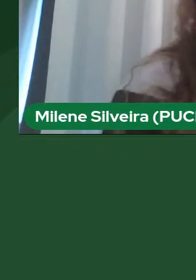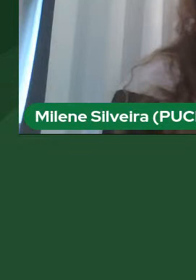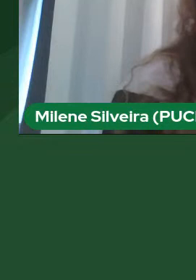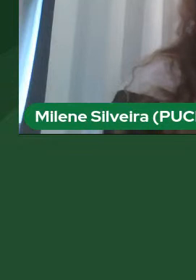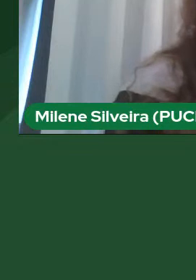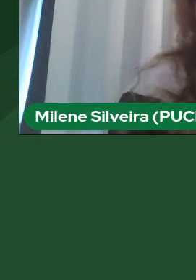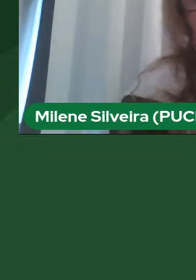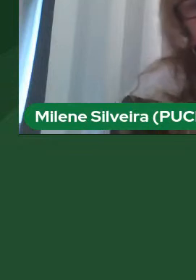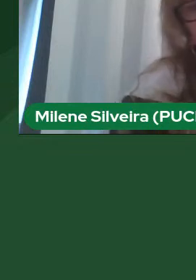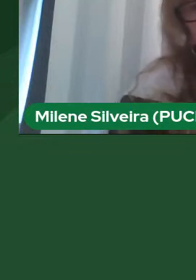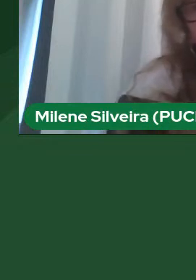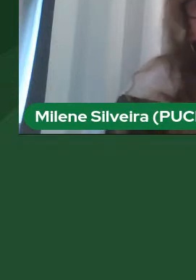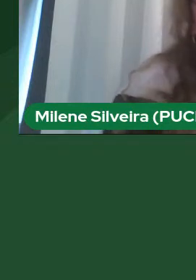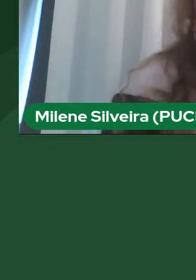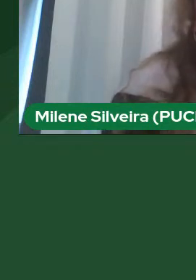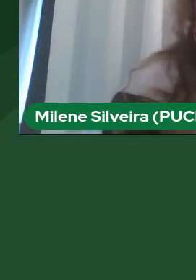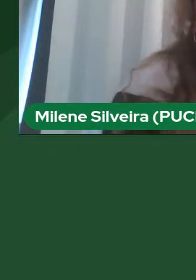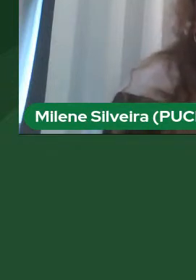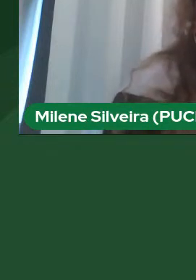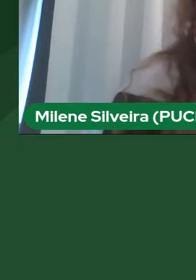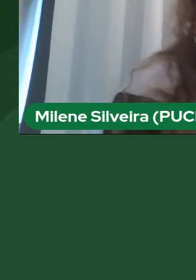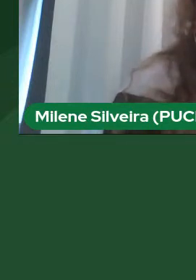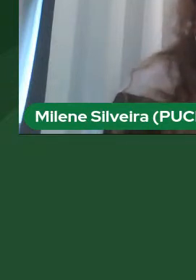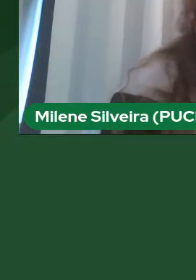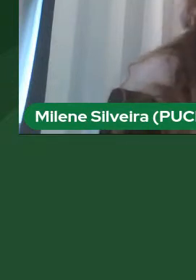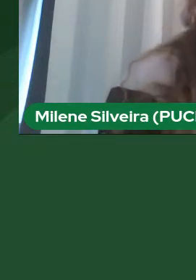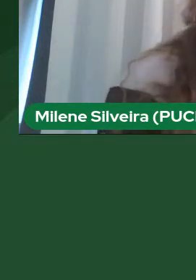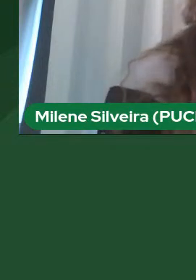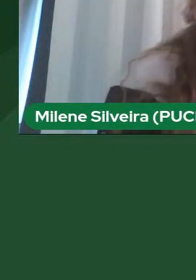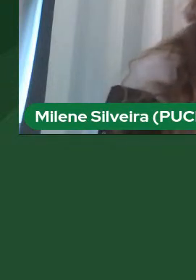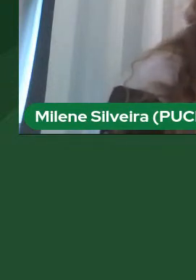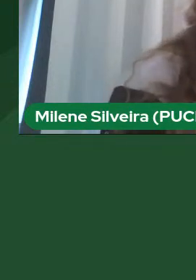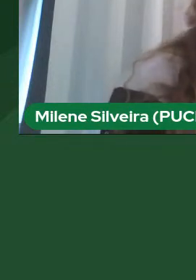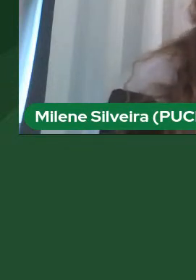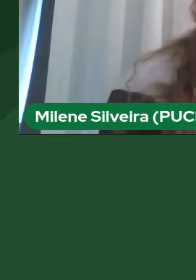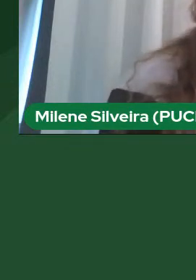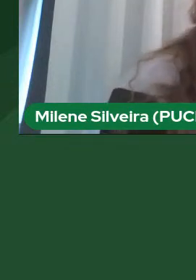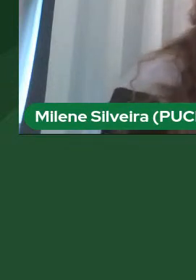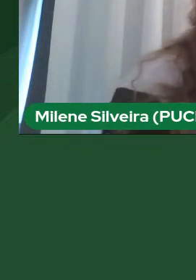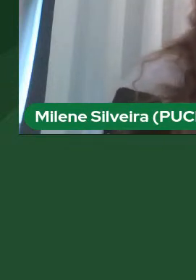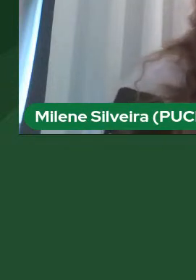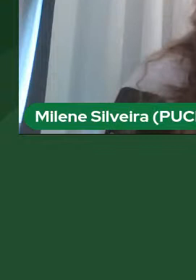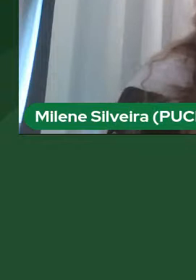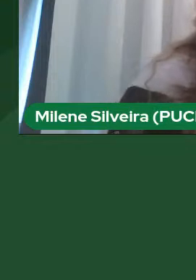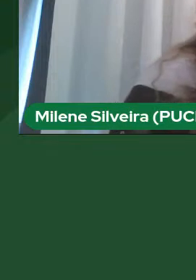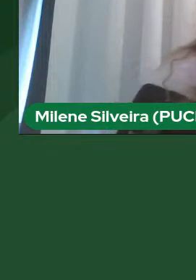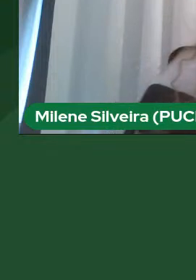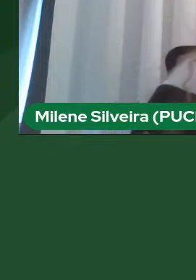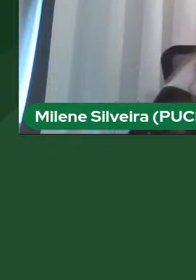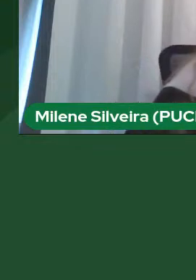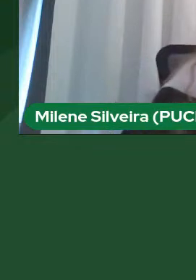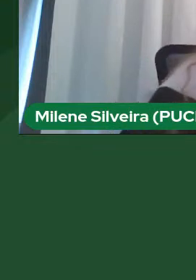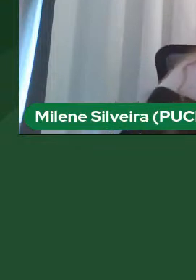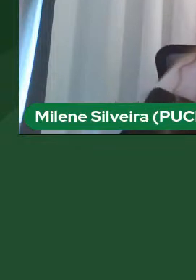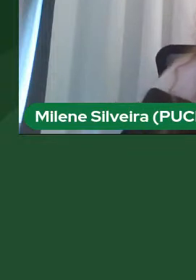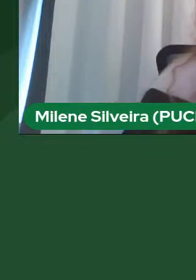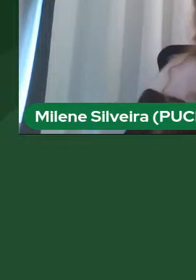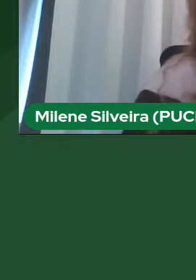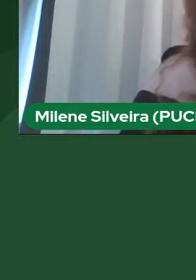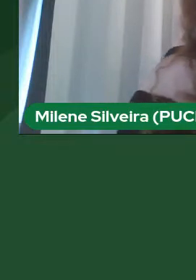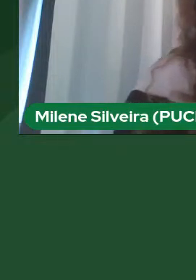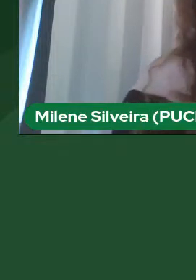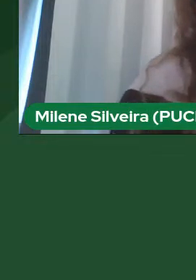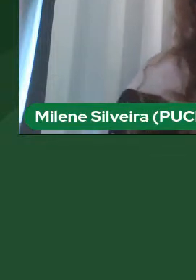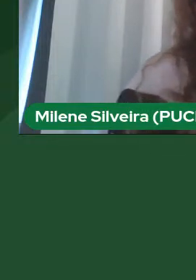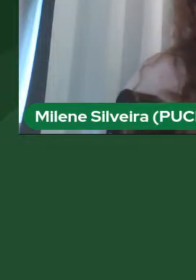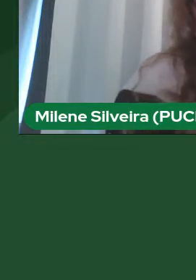colaborando virtualmente durante esse tempo. Mas muito, muito obrigada, gente. Me sinto muito, muito honrada com essa